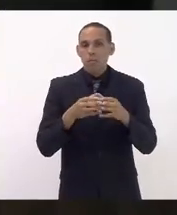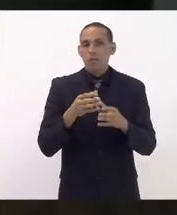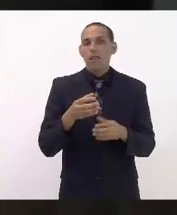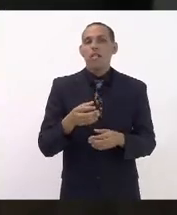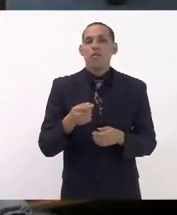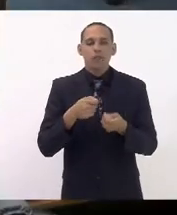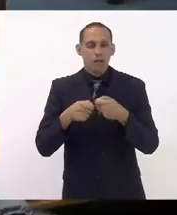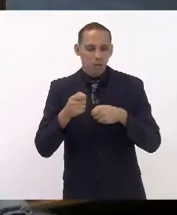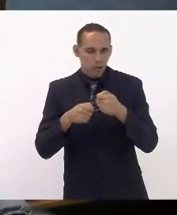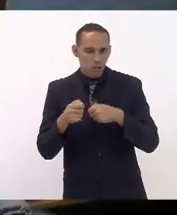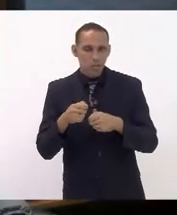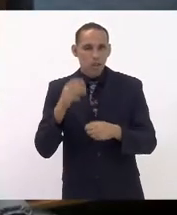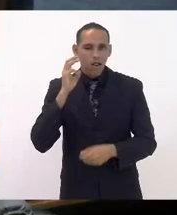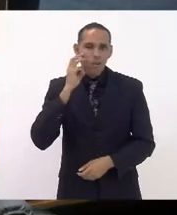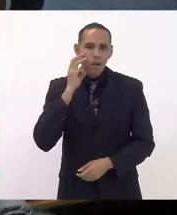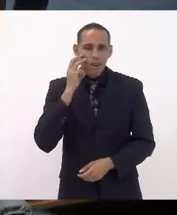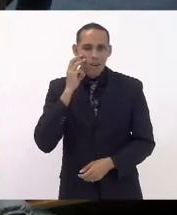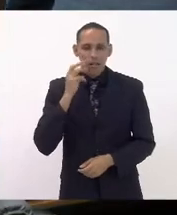Valdeque Carneiro.